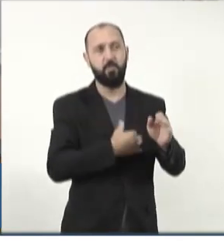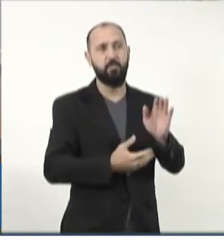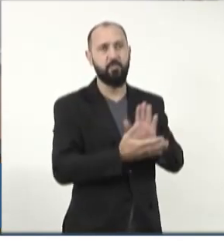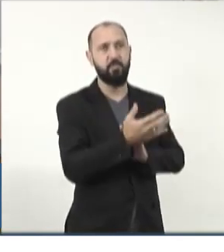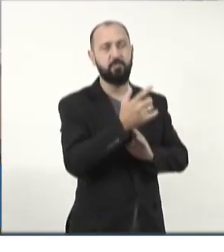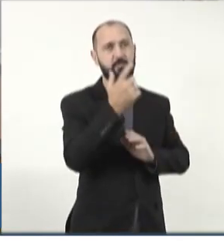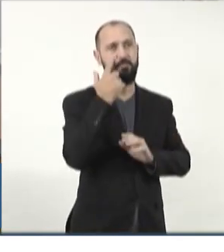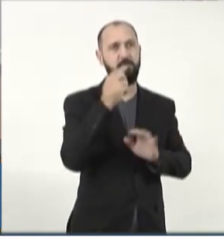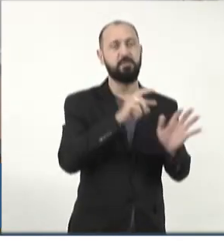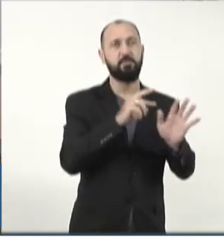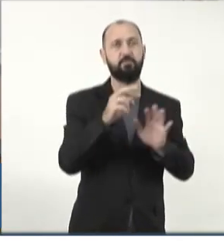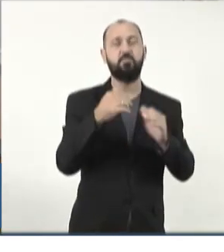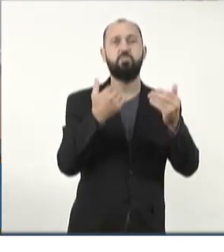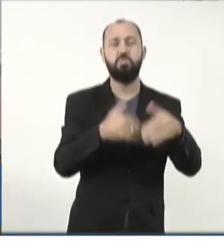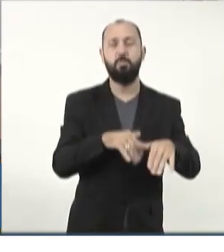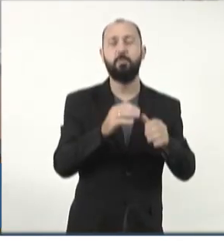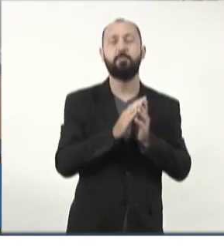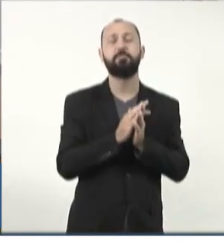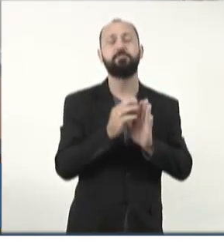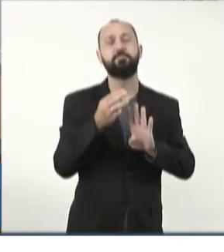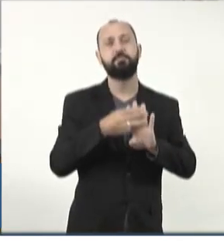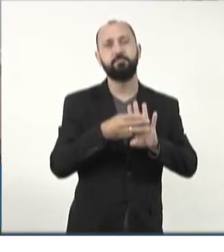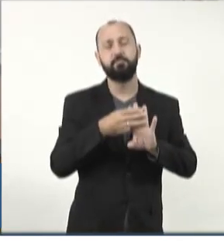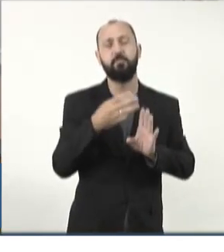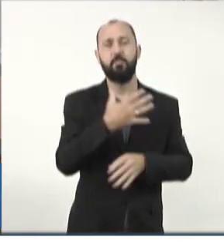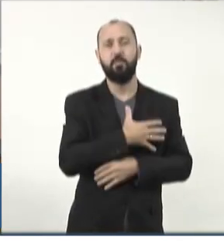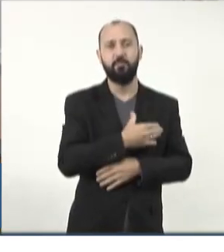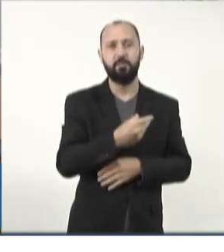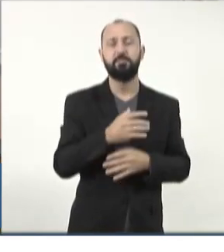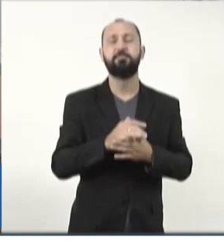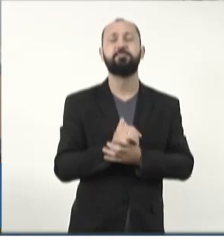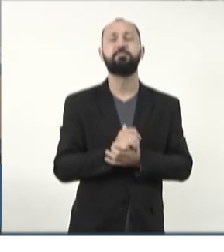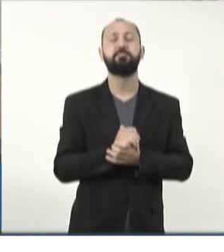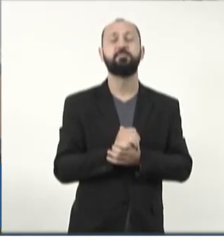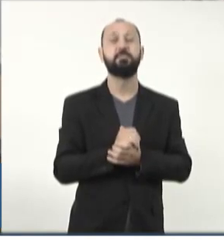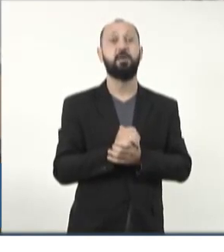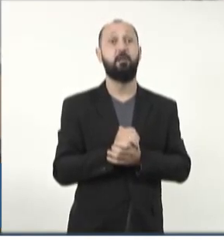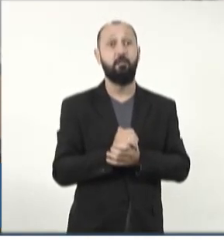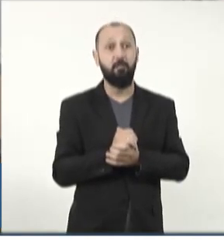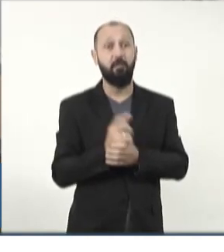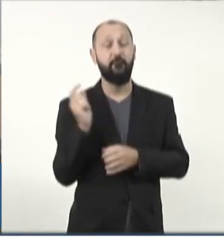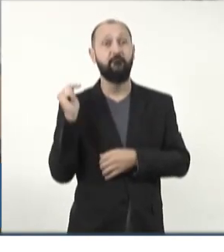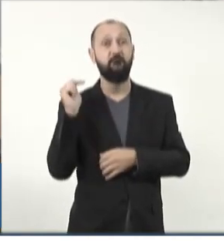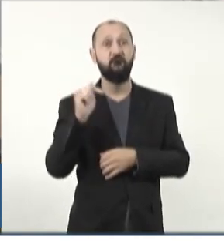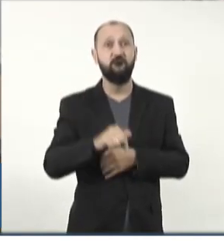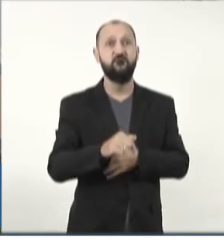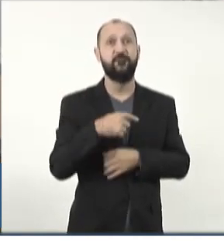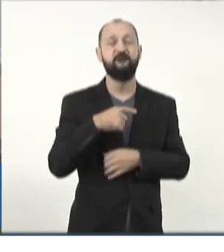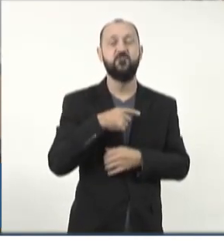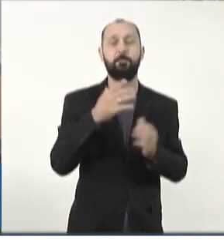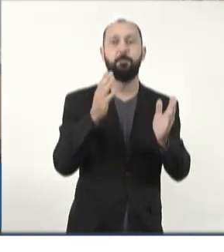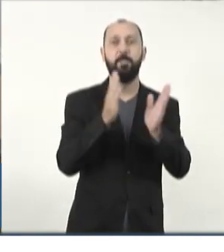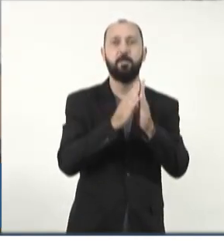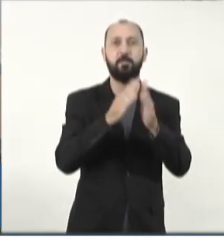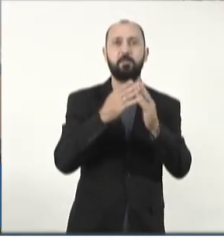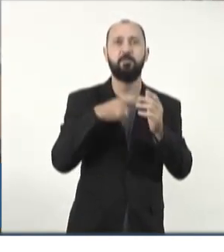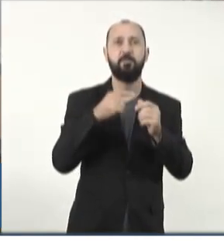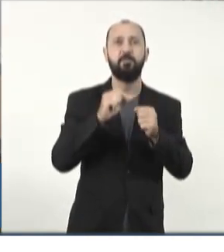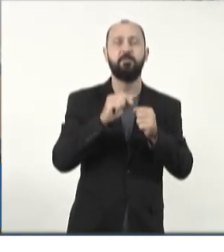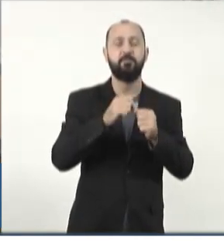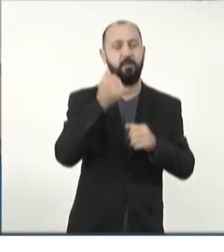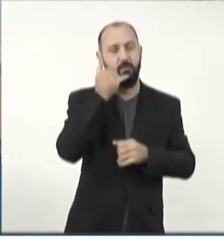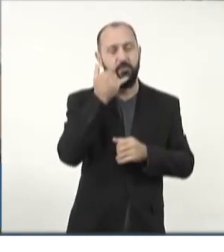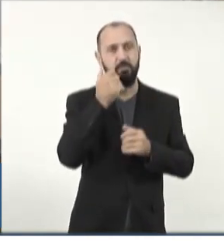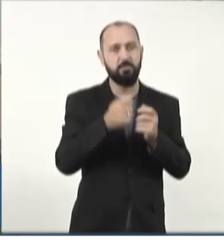na semana de prova trimestral. A filha... A gente vem até aqui, até dentro do carro, a gente vem